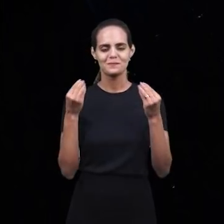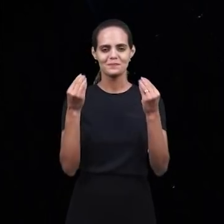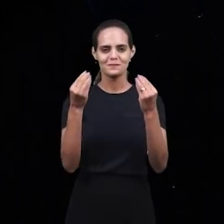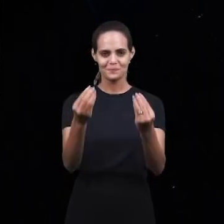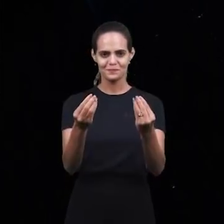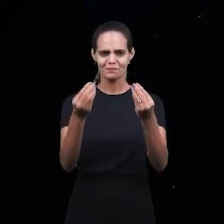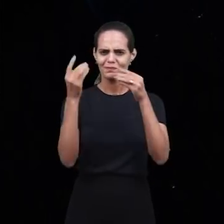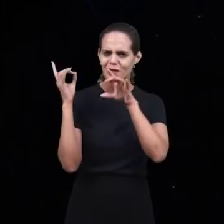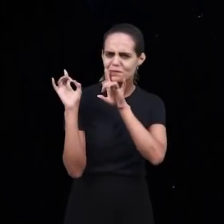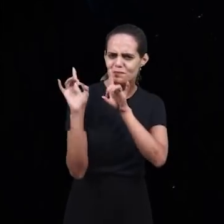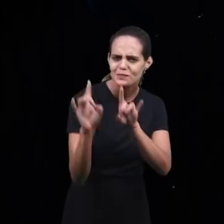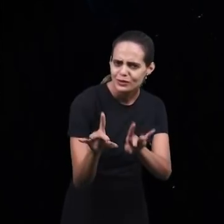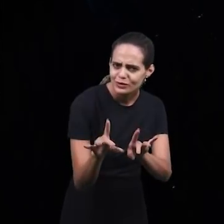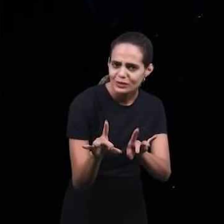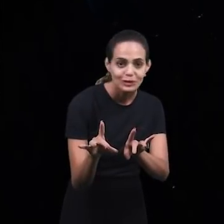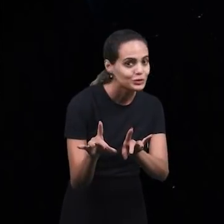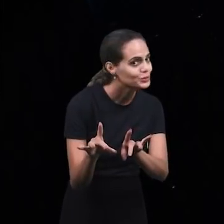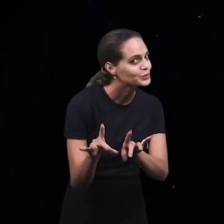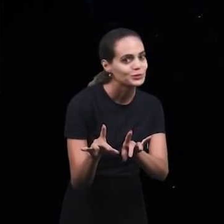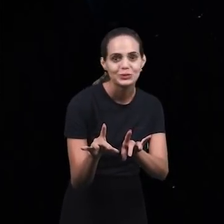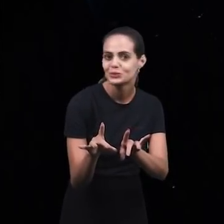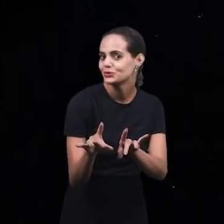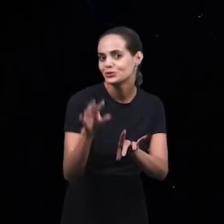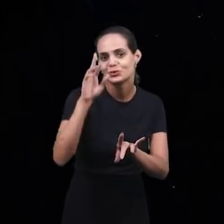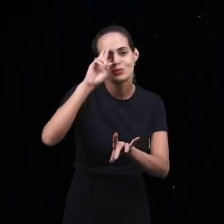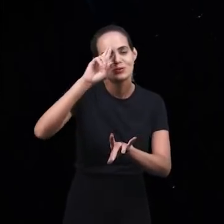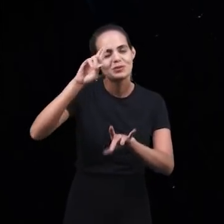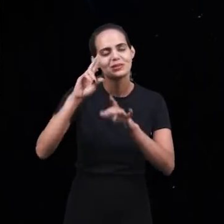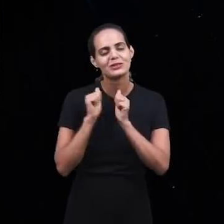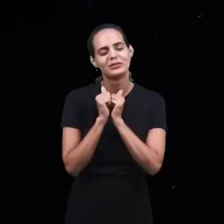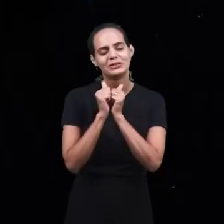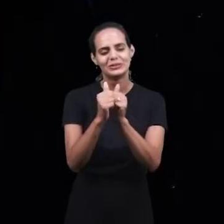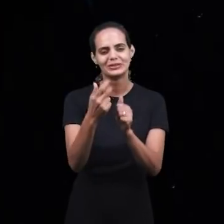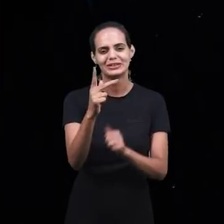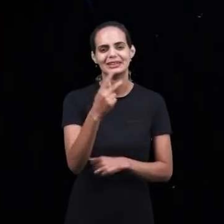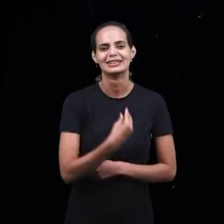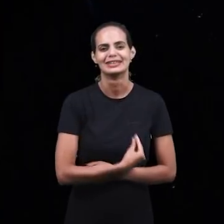dou, não te deixarei, diz o